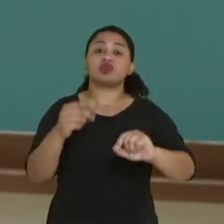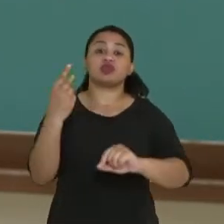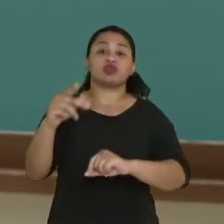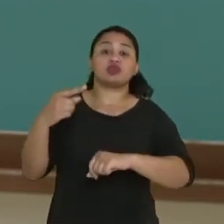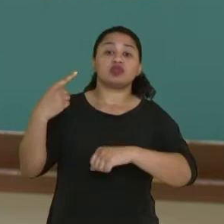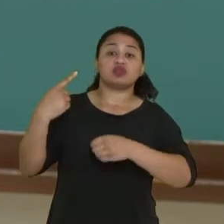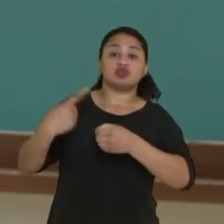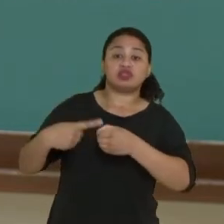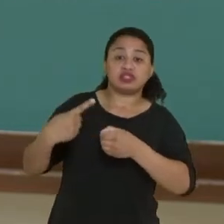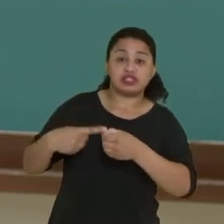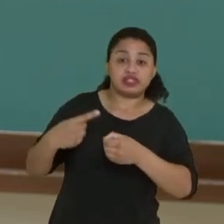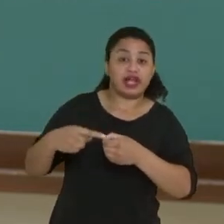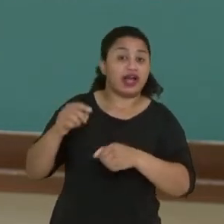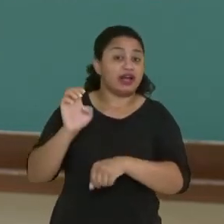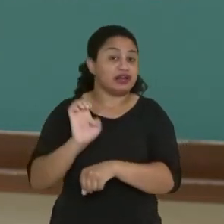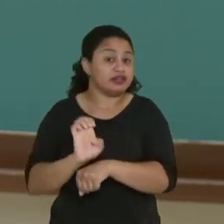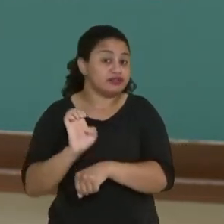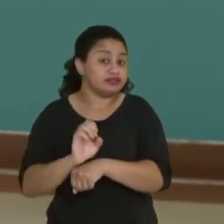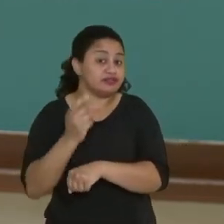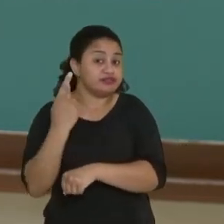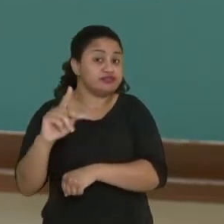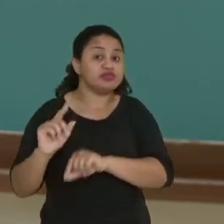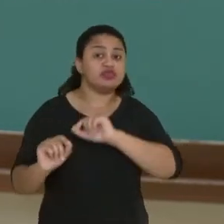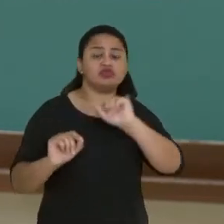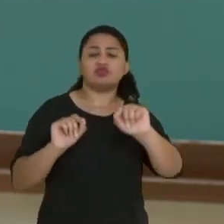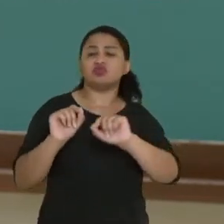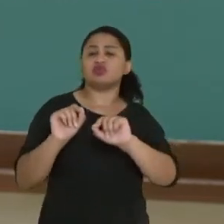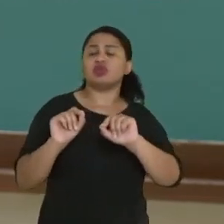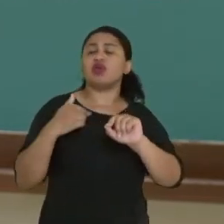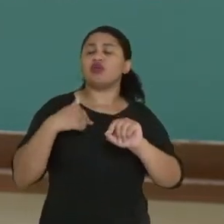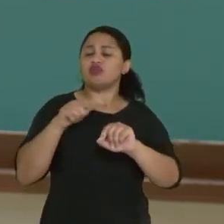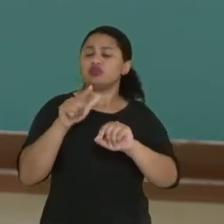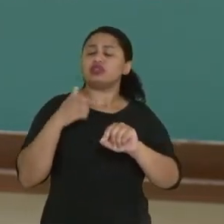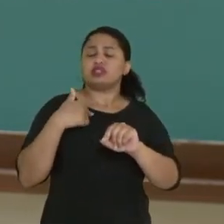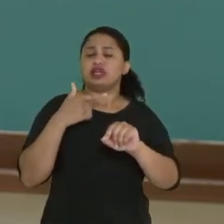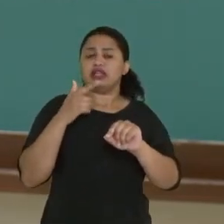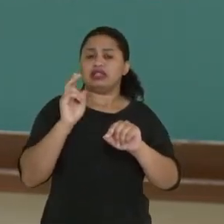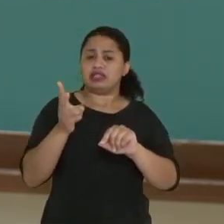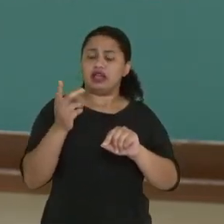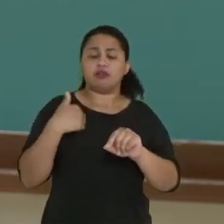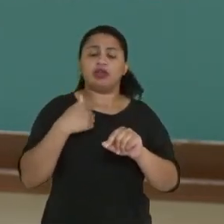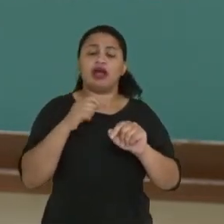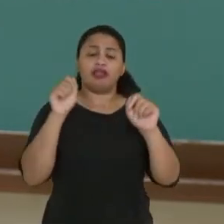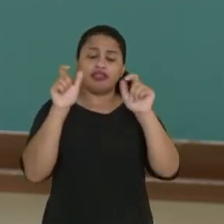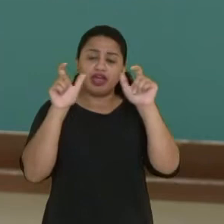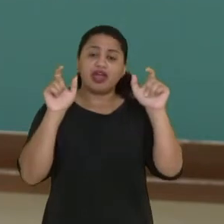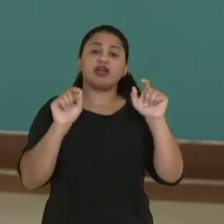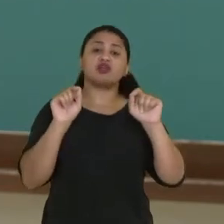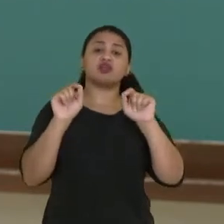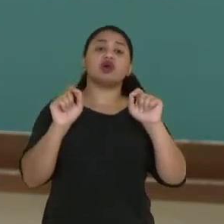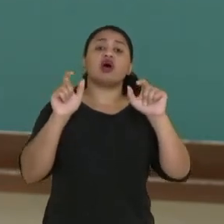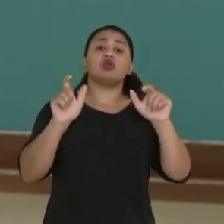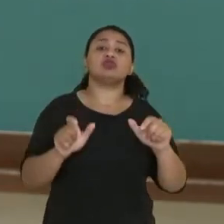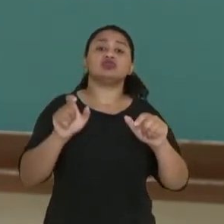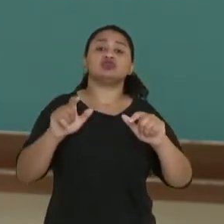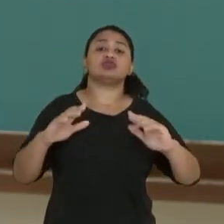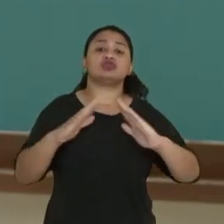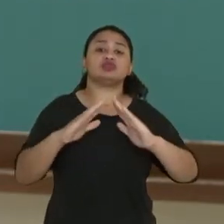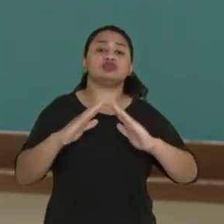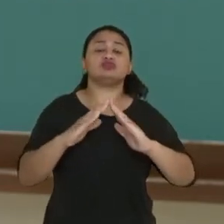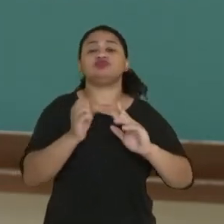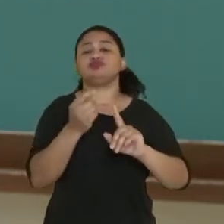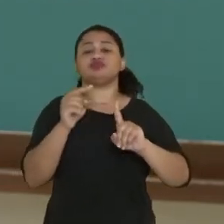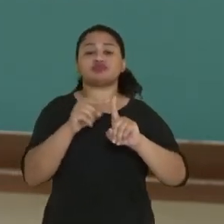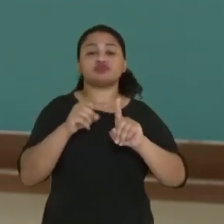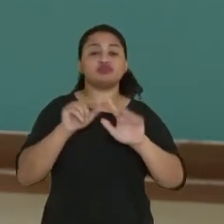seu estado, você acompanha, na sua região aí, algum tipo, de festival